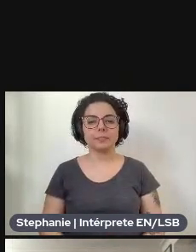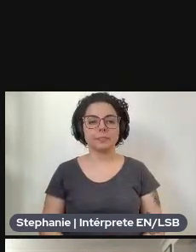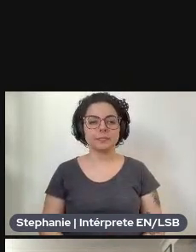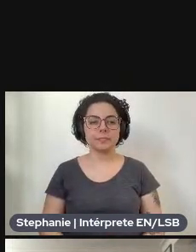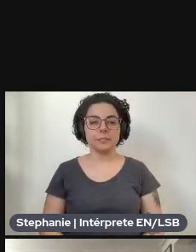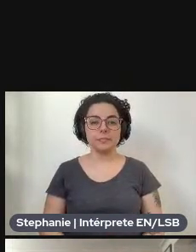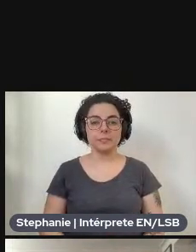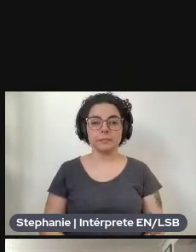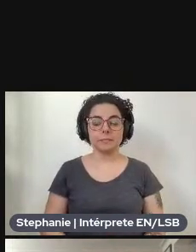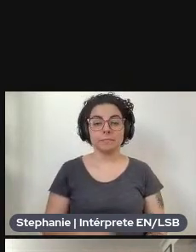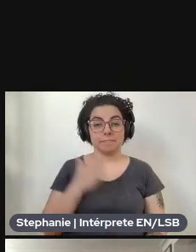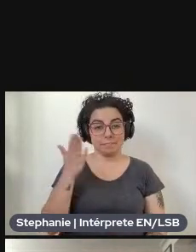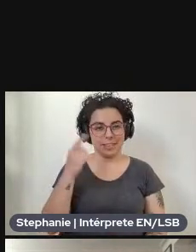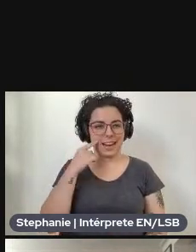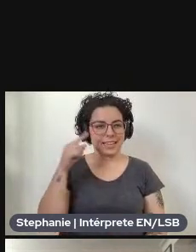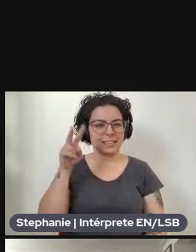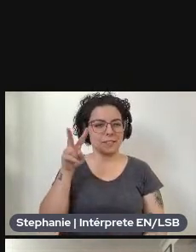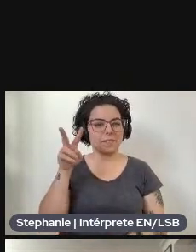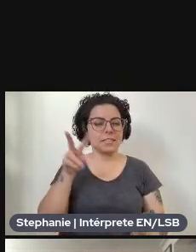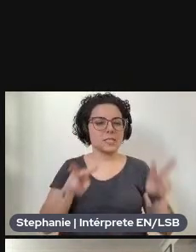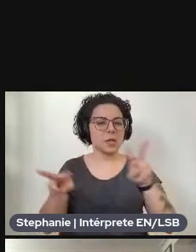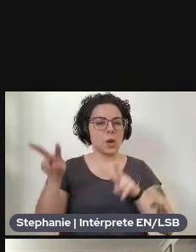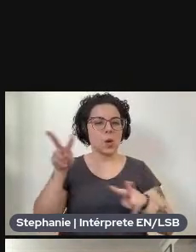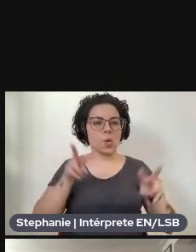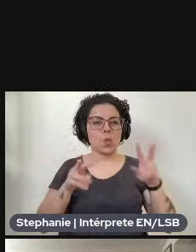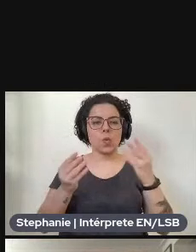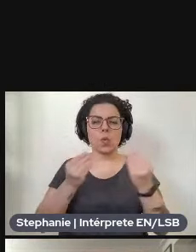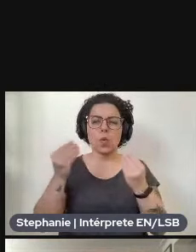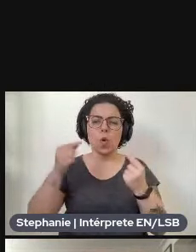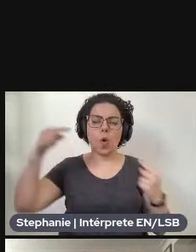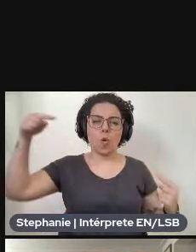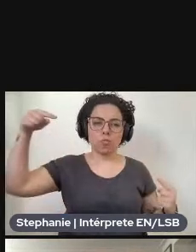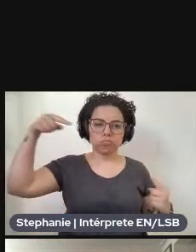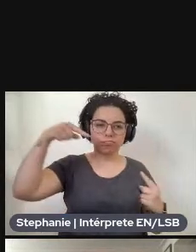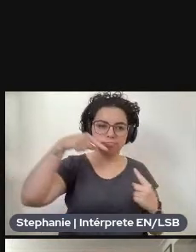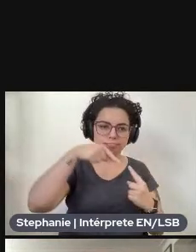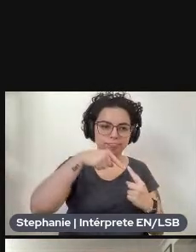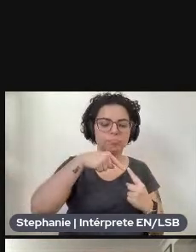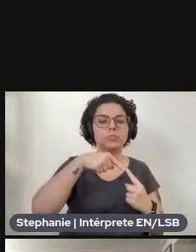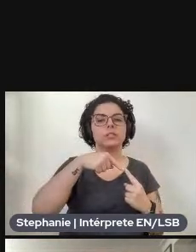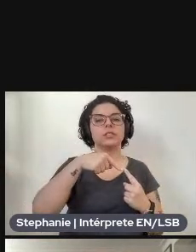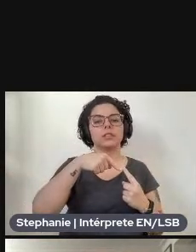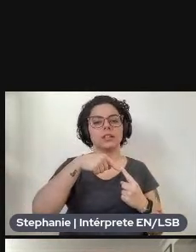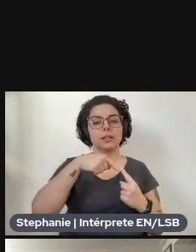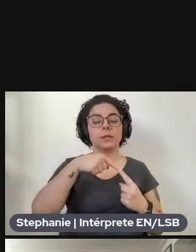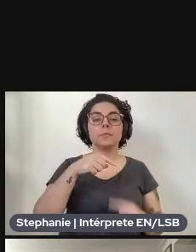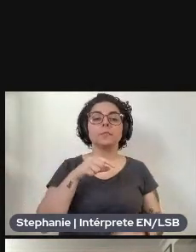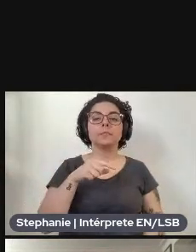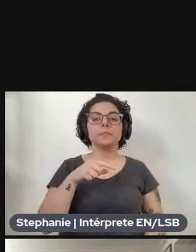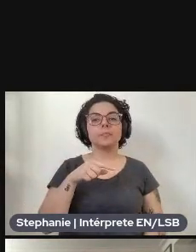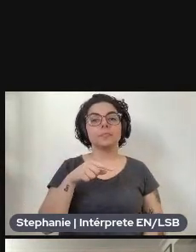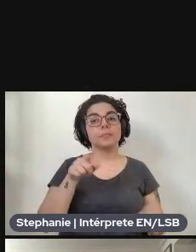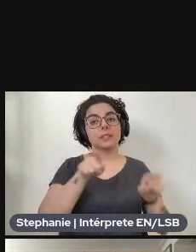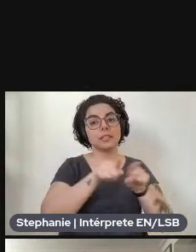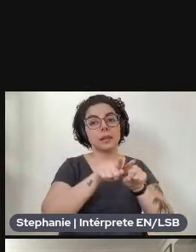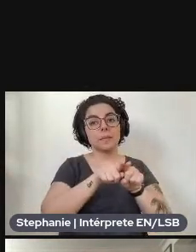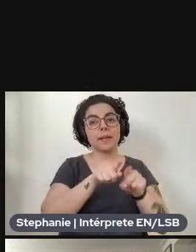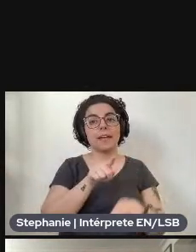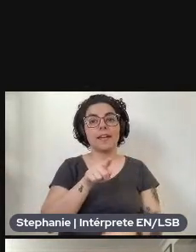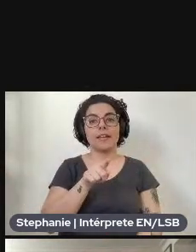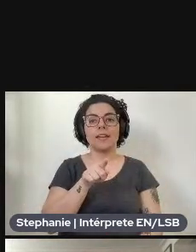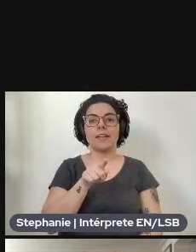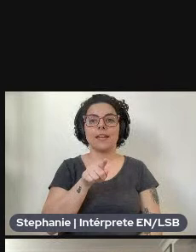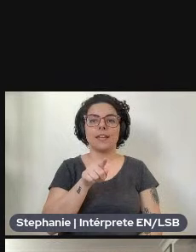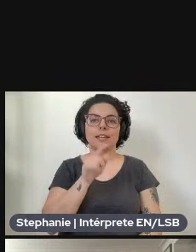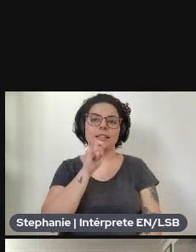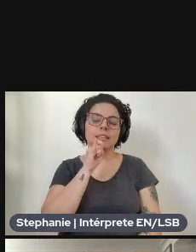contínuo de concretização, podemos olhar também para aquilo que eu dizia há pouco a propósito das